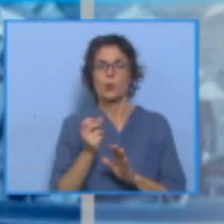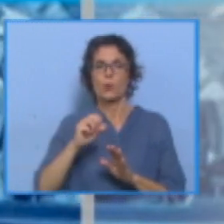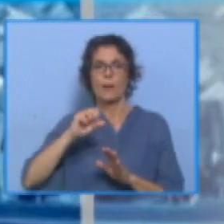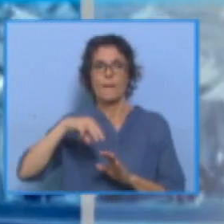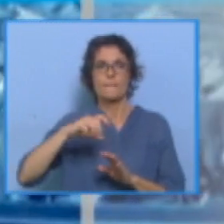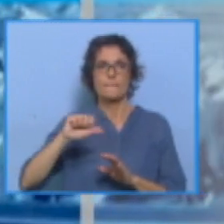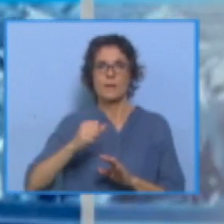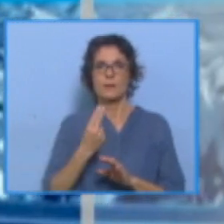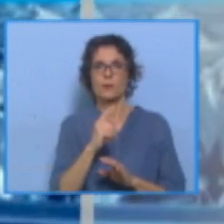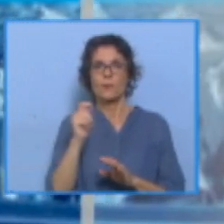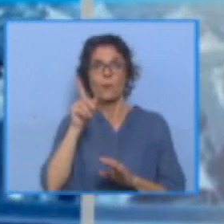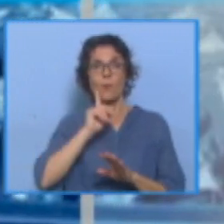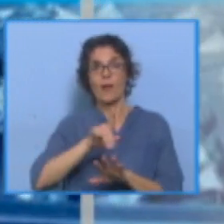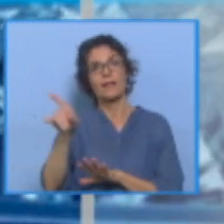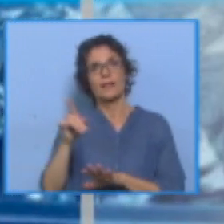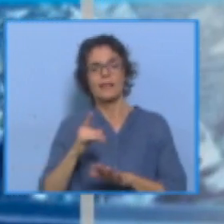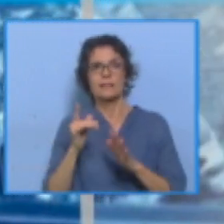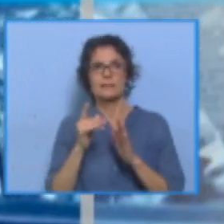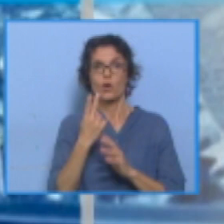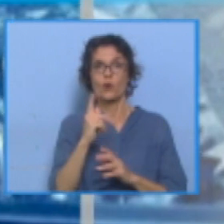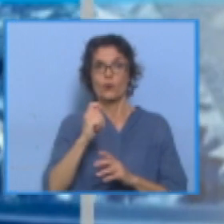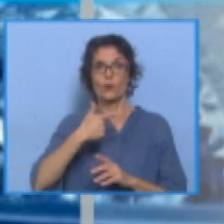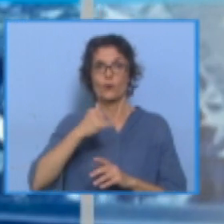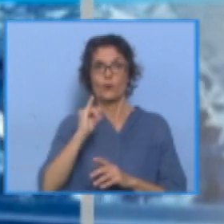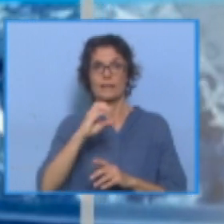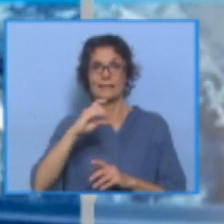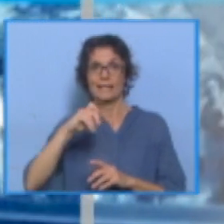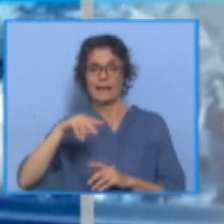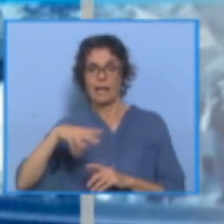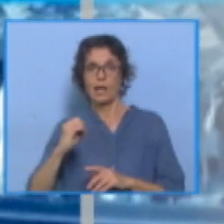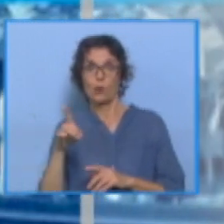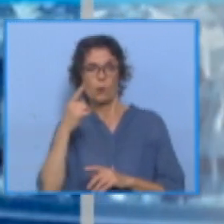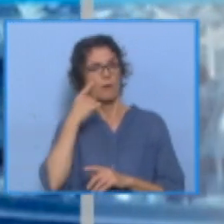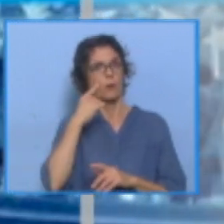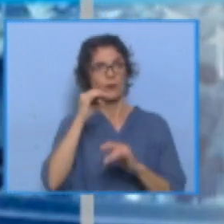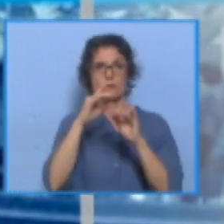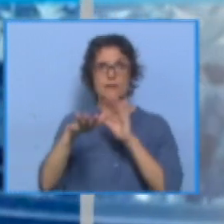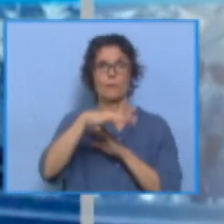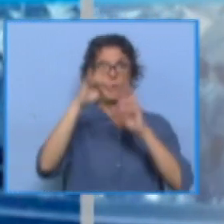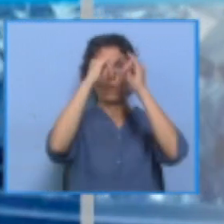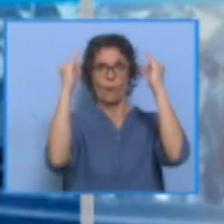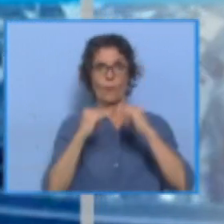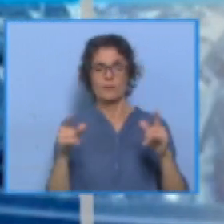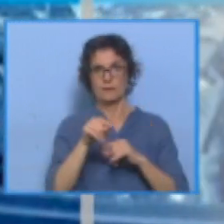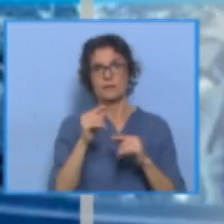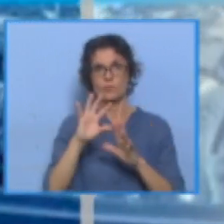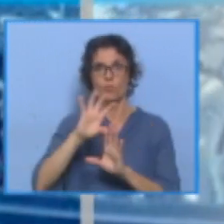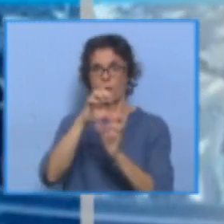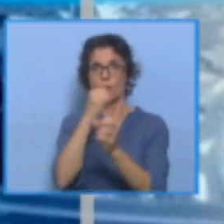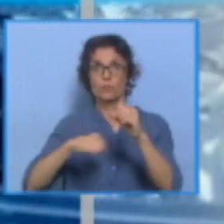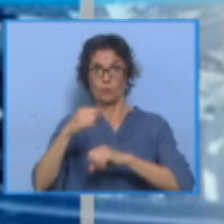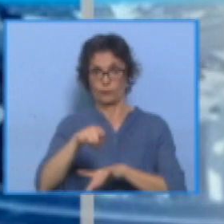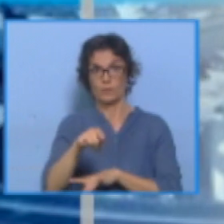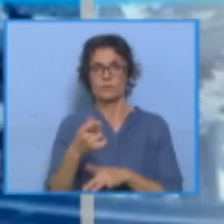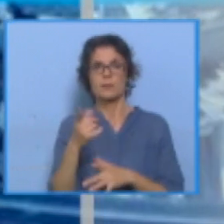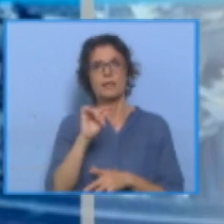vaticanista, muito conhecedora do movimento também e de toda a envolvente internacional deste mesmo movimento. E por